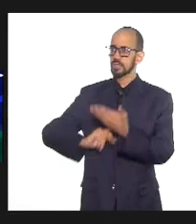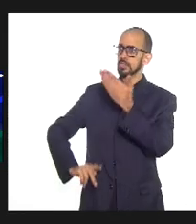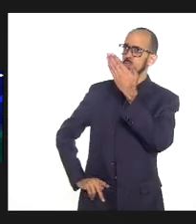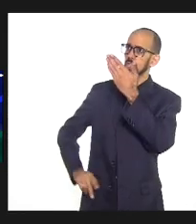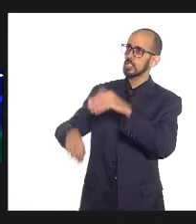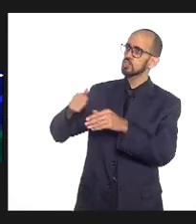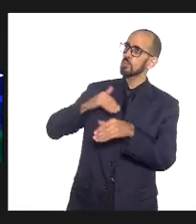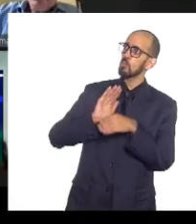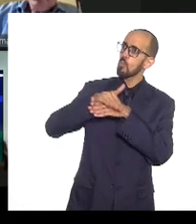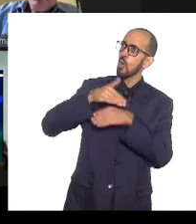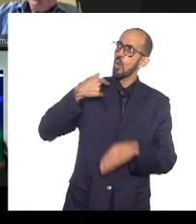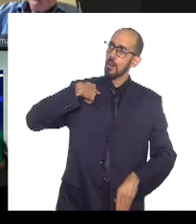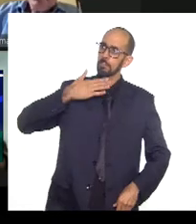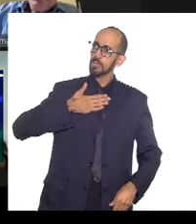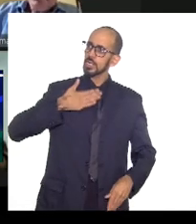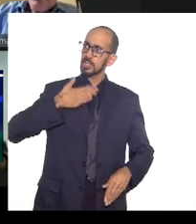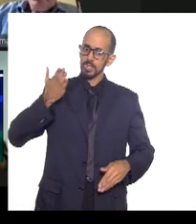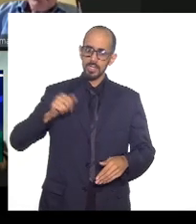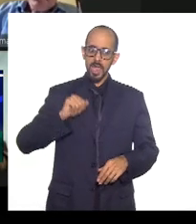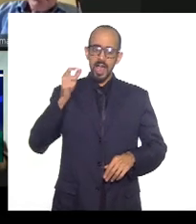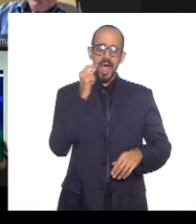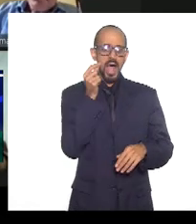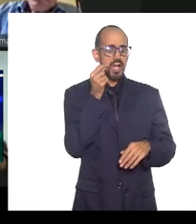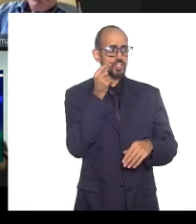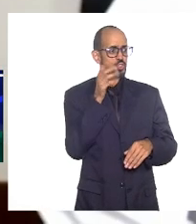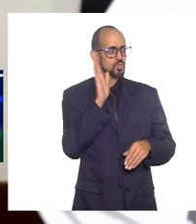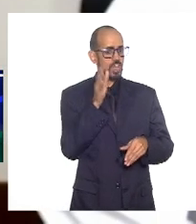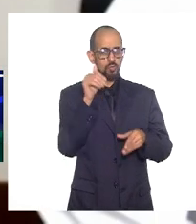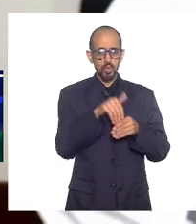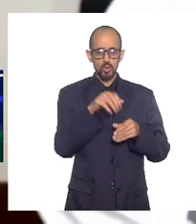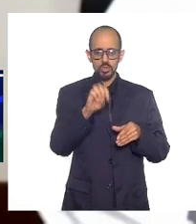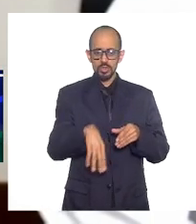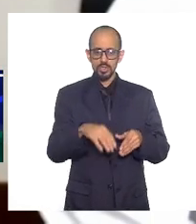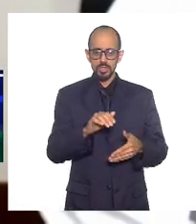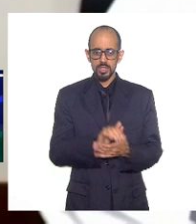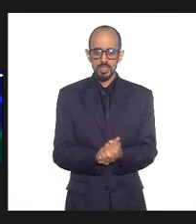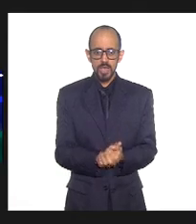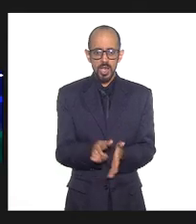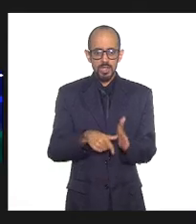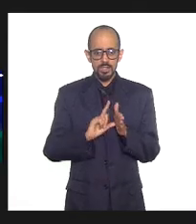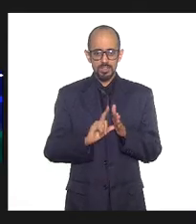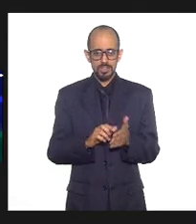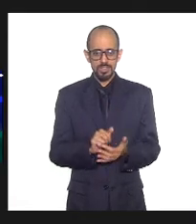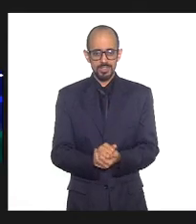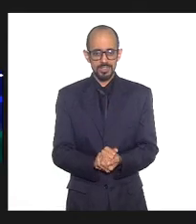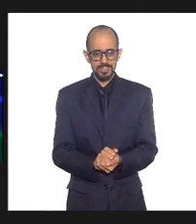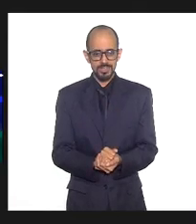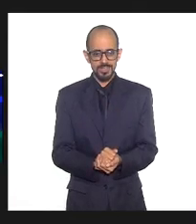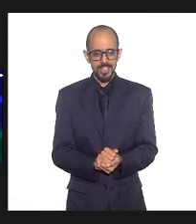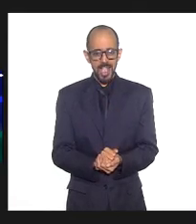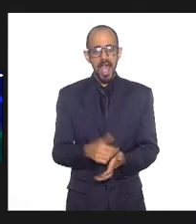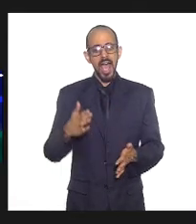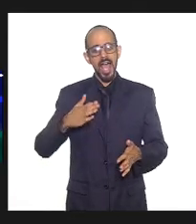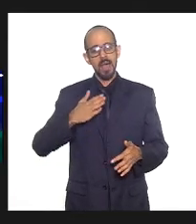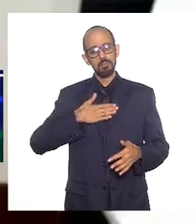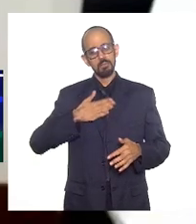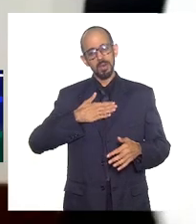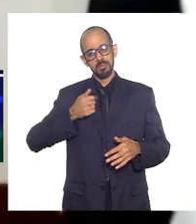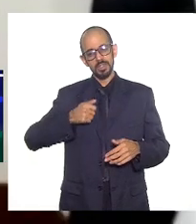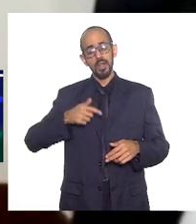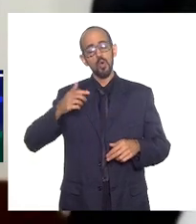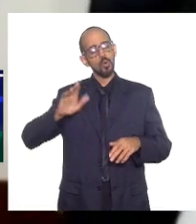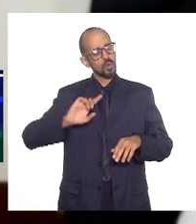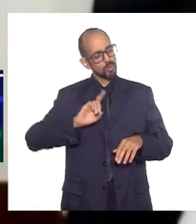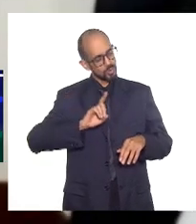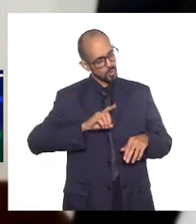pulou. Giovanni Ratins já tinha votado sim, Giovanni. Ah, esse foi, para mim já estava em outro... É a segunda chamada,